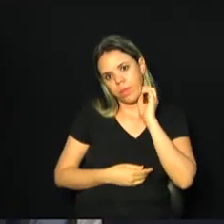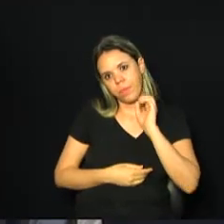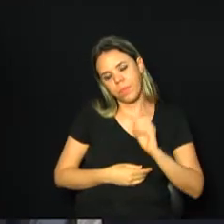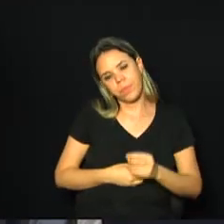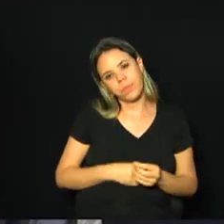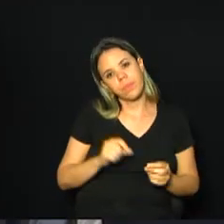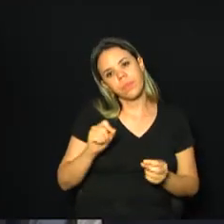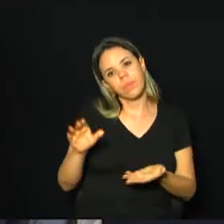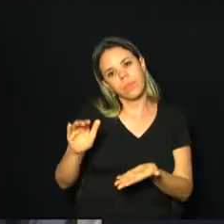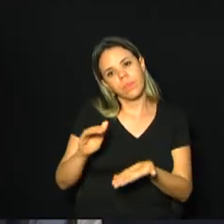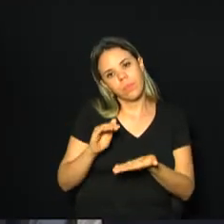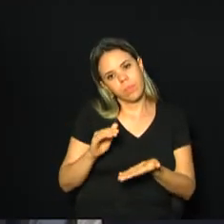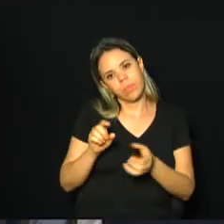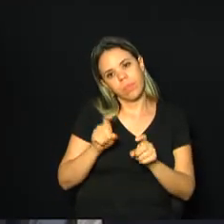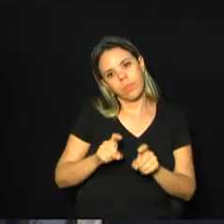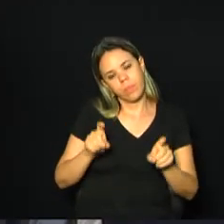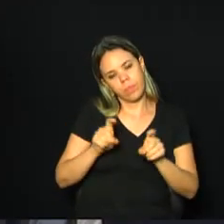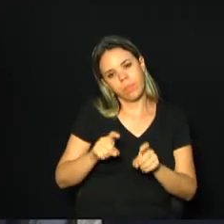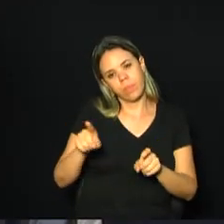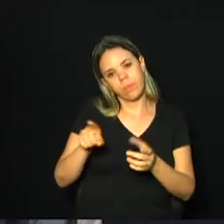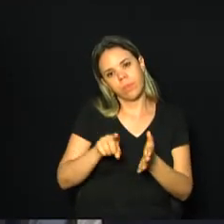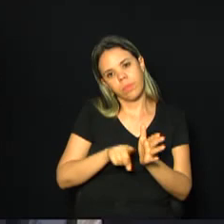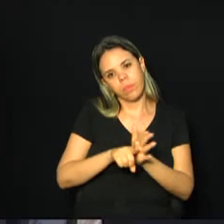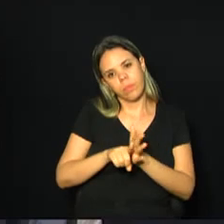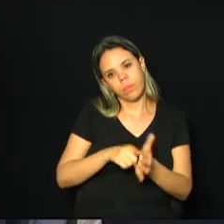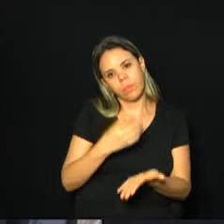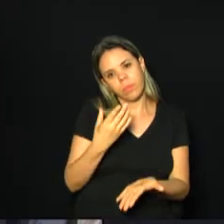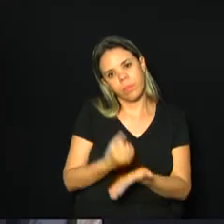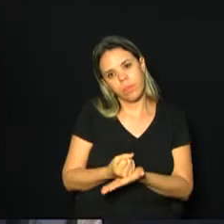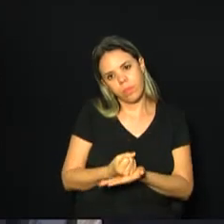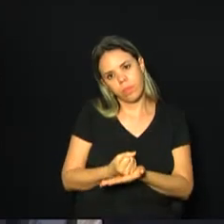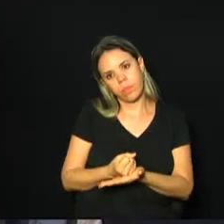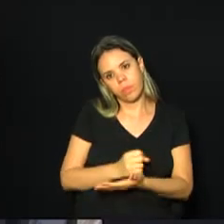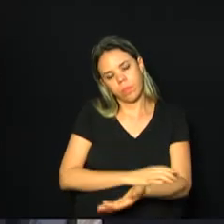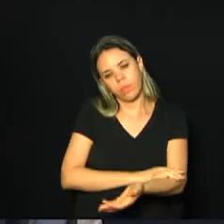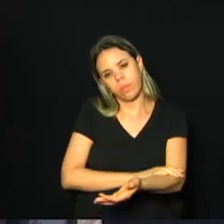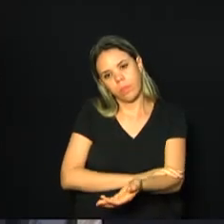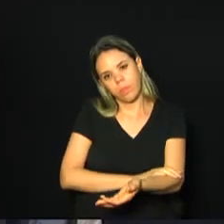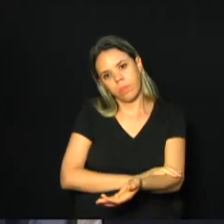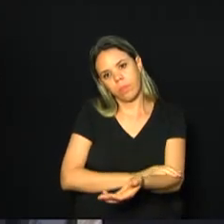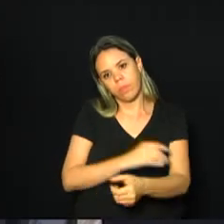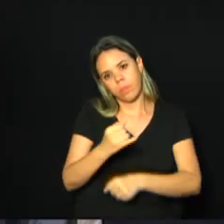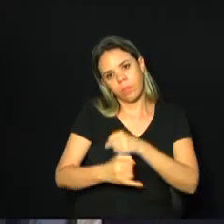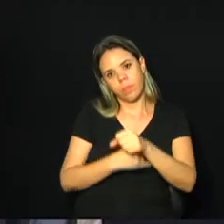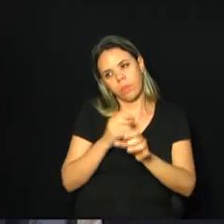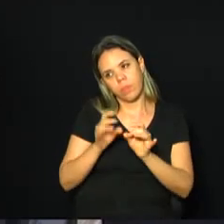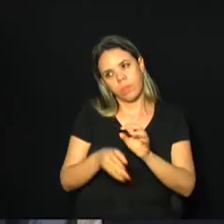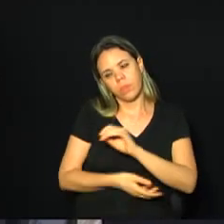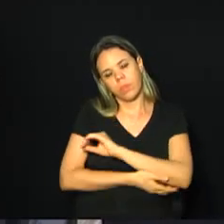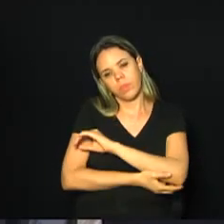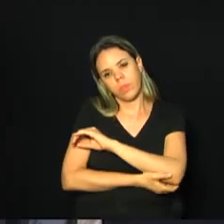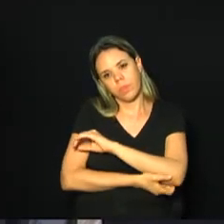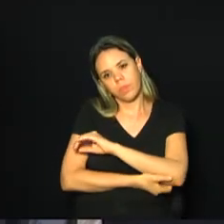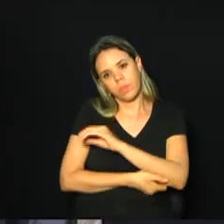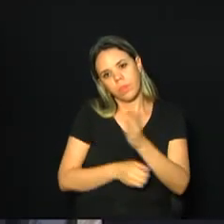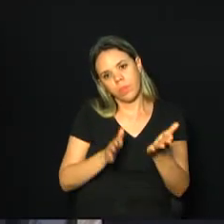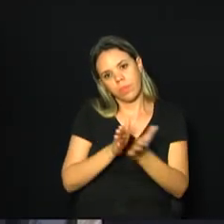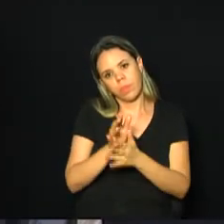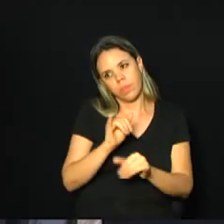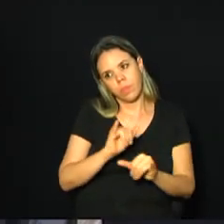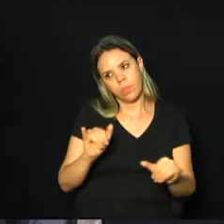Quem recebeu a informação dos seus dados? O site de e-commerce. Ele emitiu uma nota.